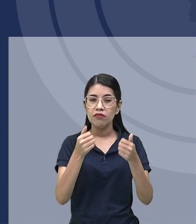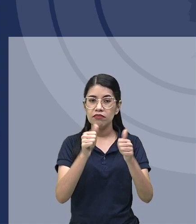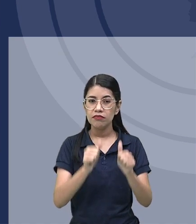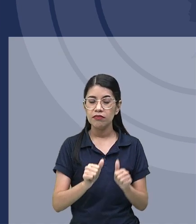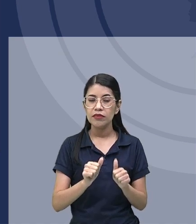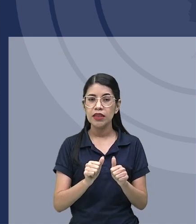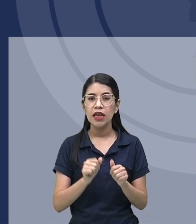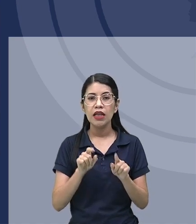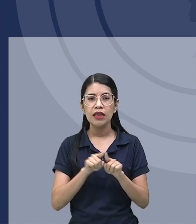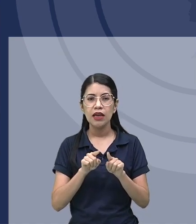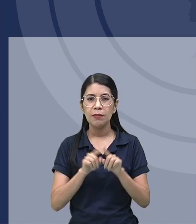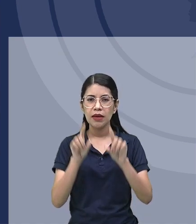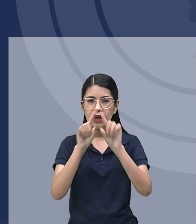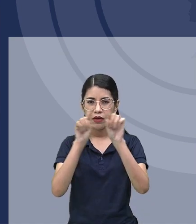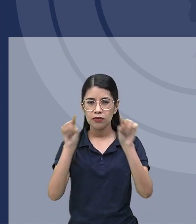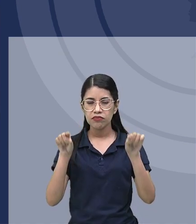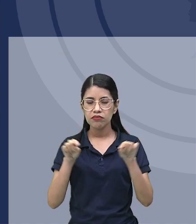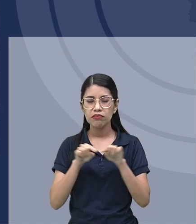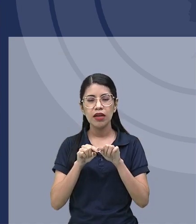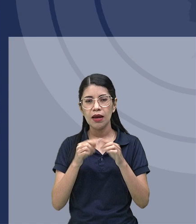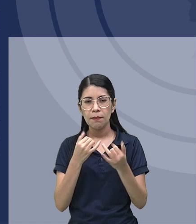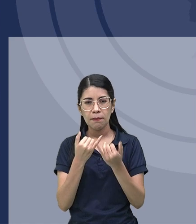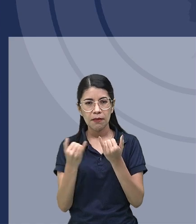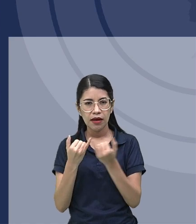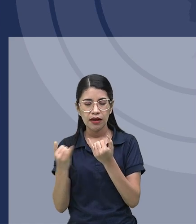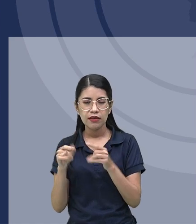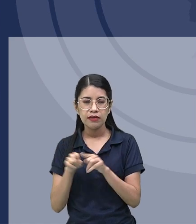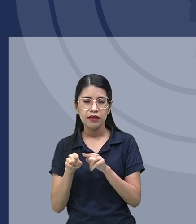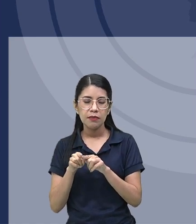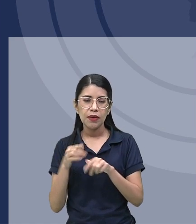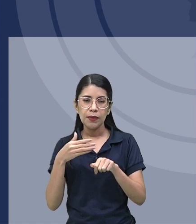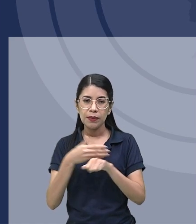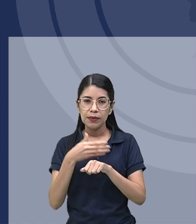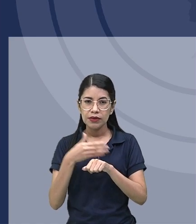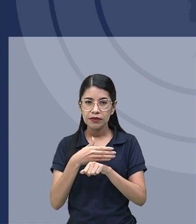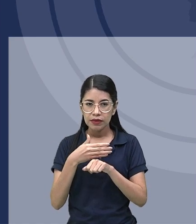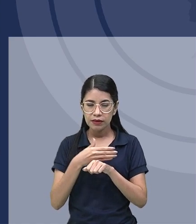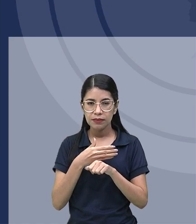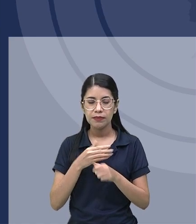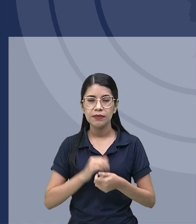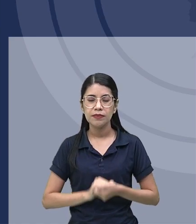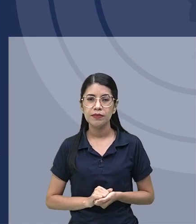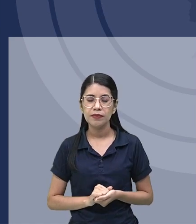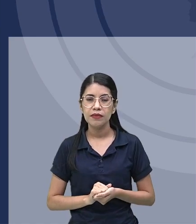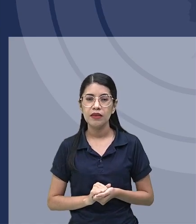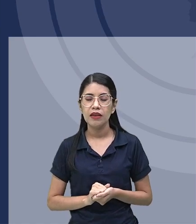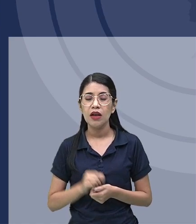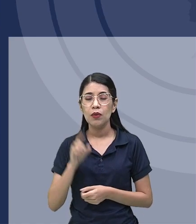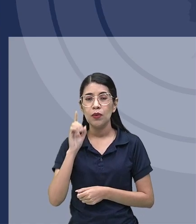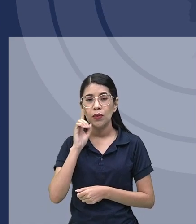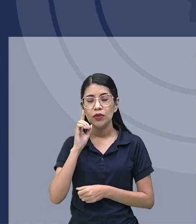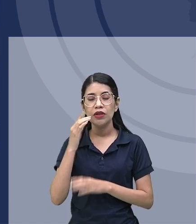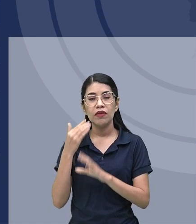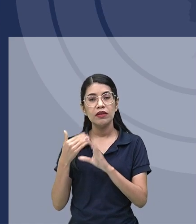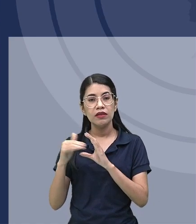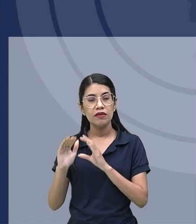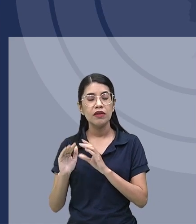muito parecido com a ficha de frequência, tá bom? Muito parecido, a data que você vai